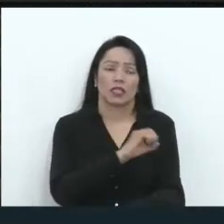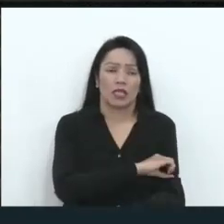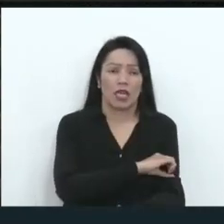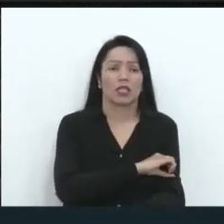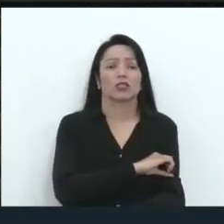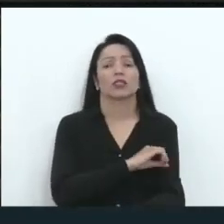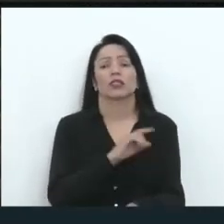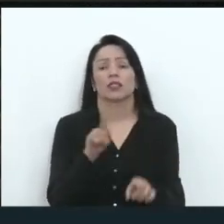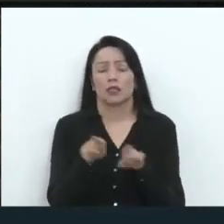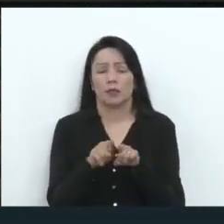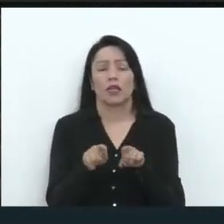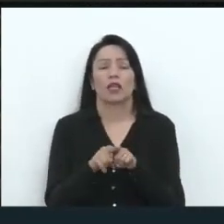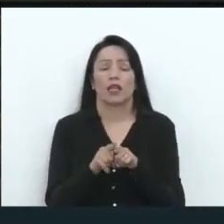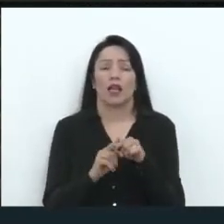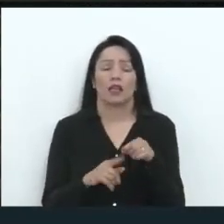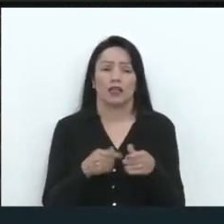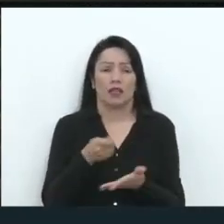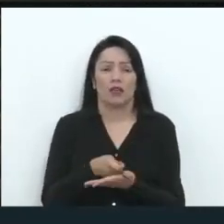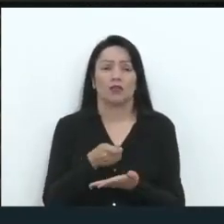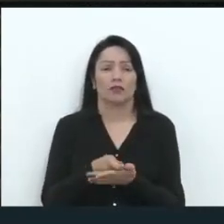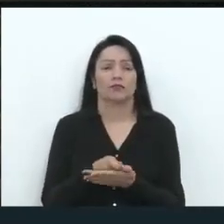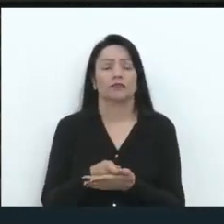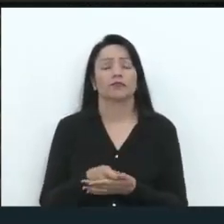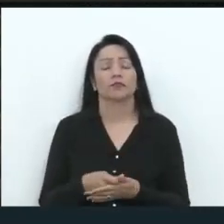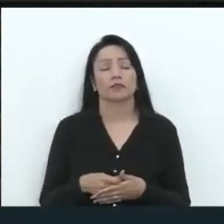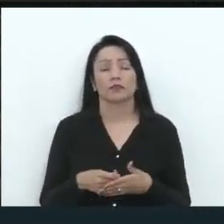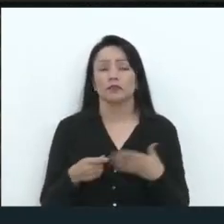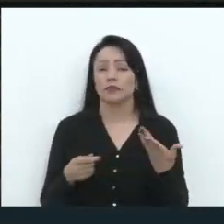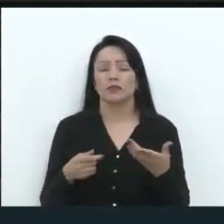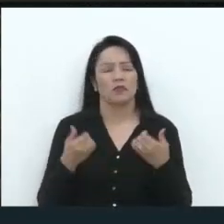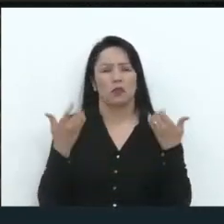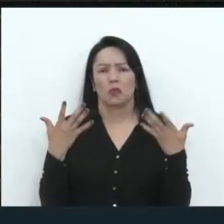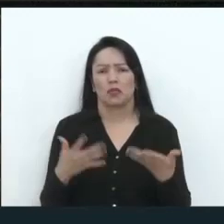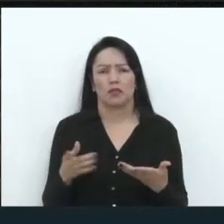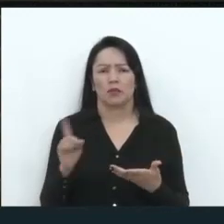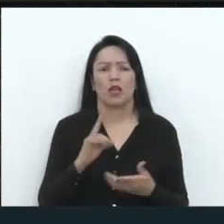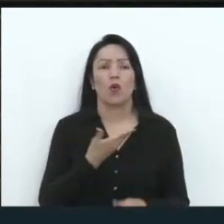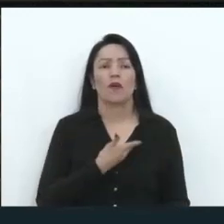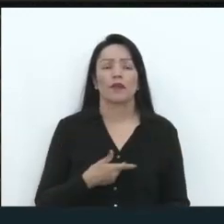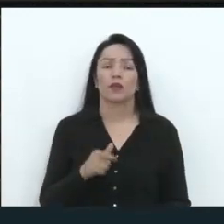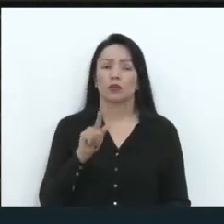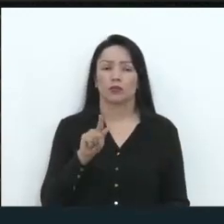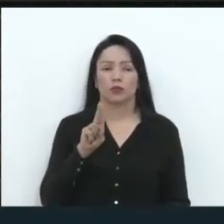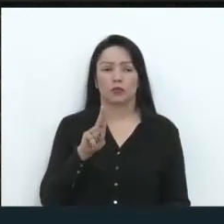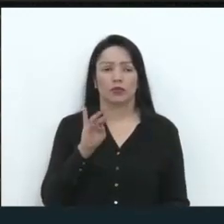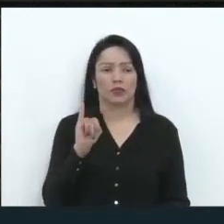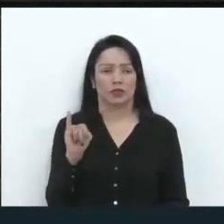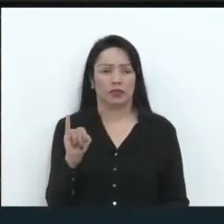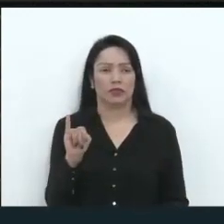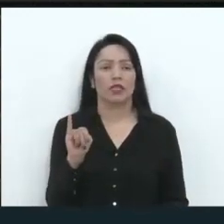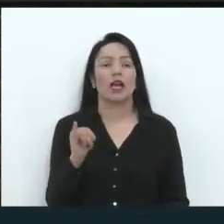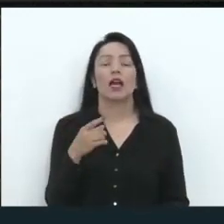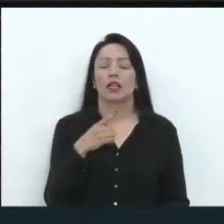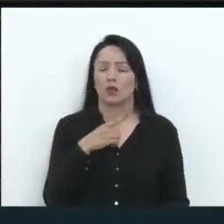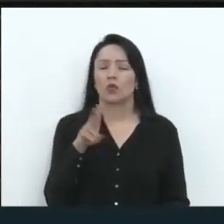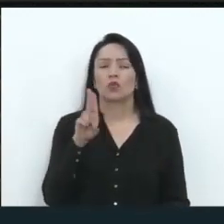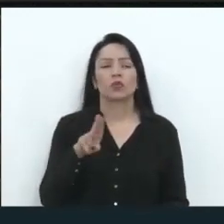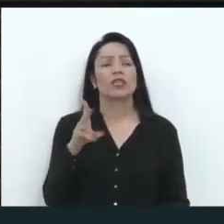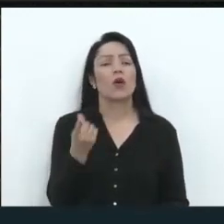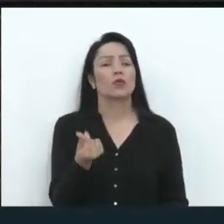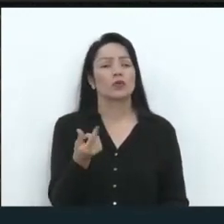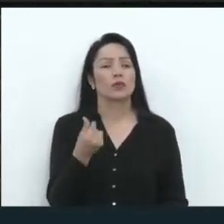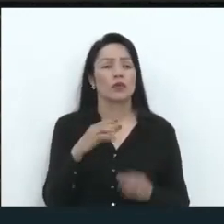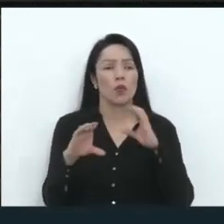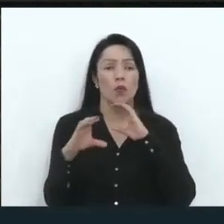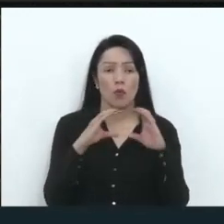de regulagem obrigatória. Então não se justifica o governo Guti utilizar a verba da